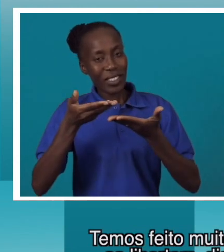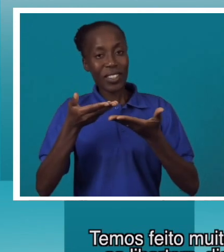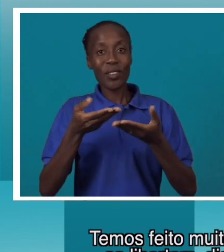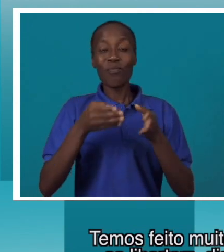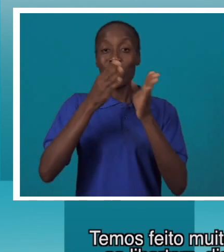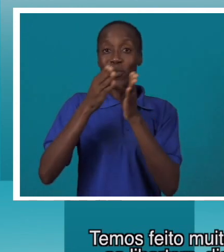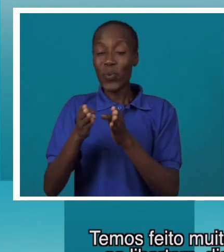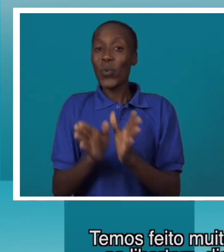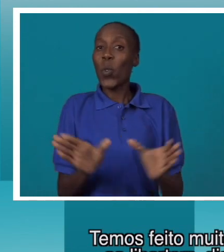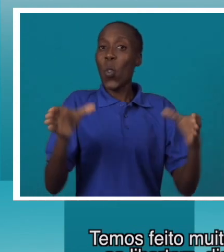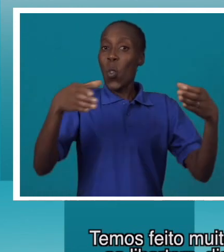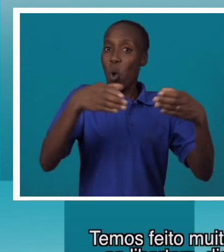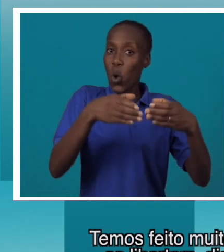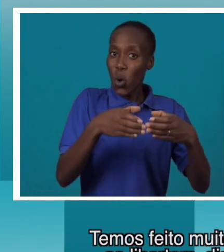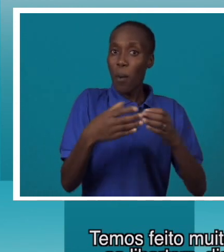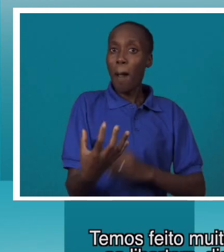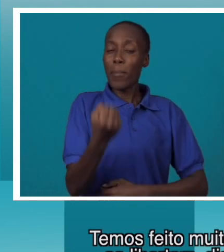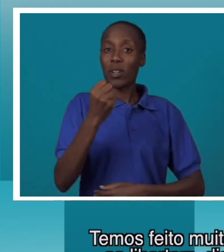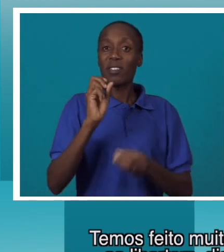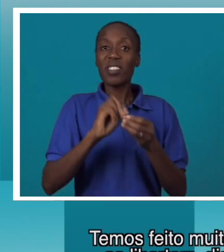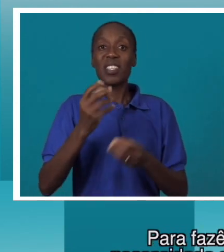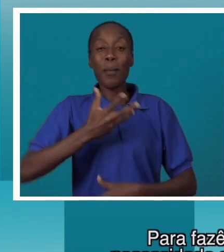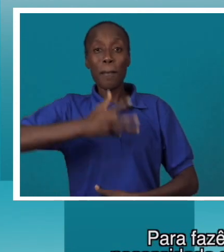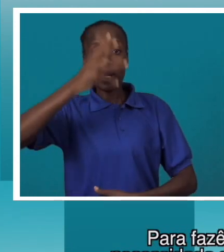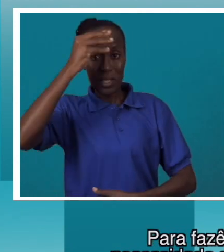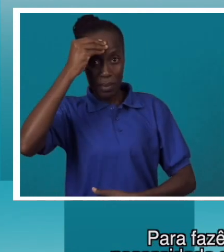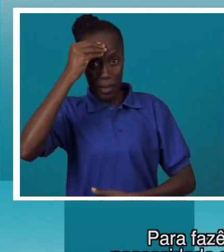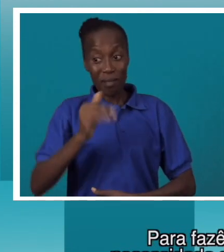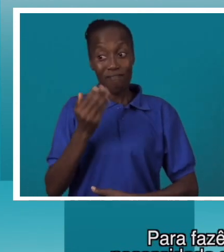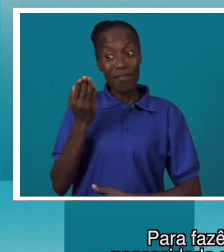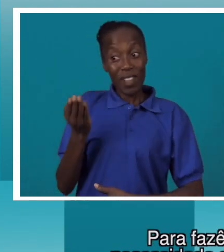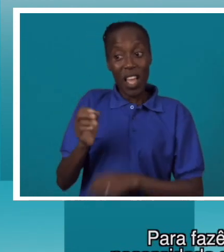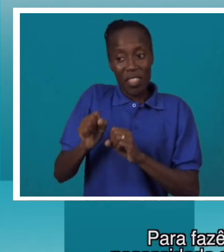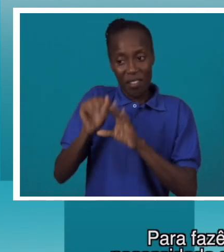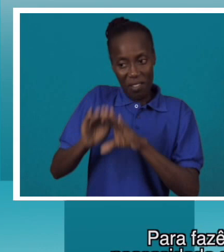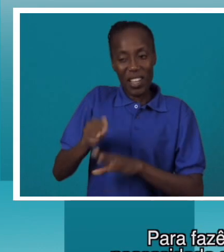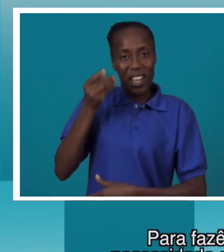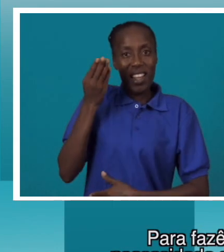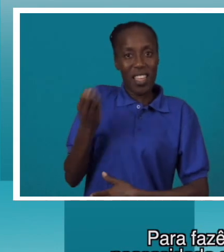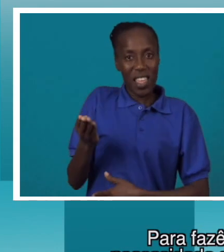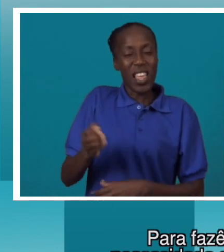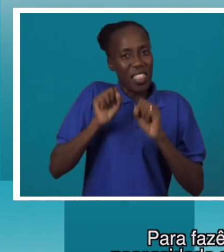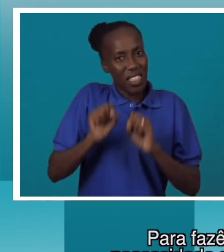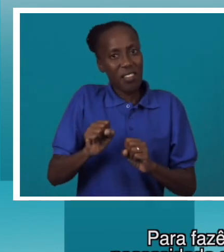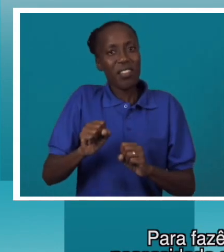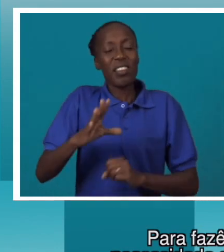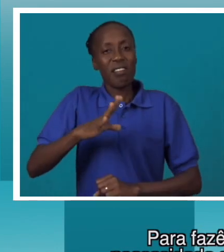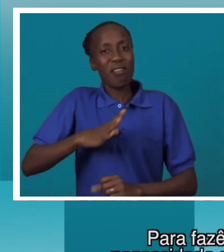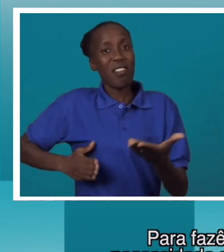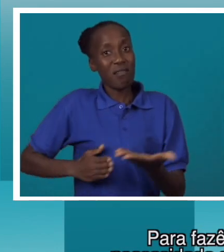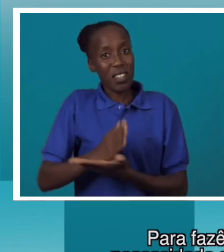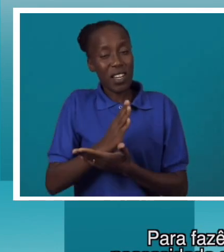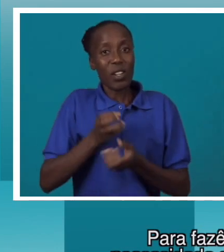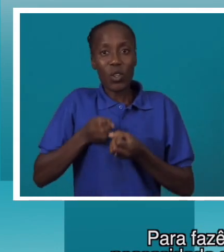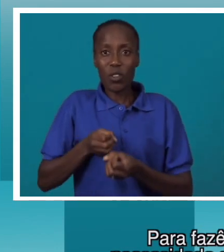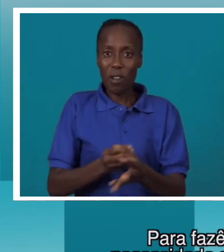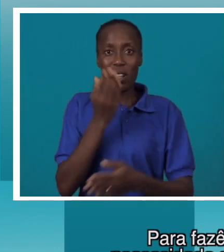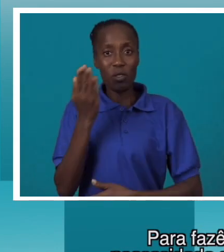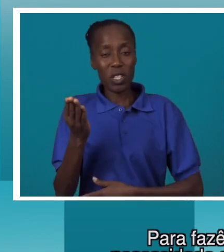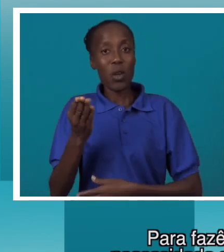a dois diálogo em grupo para poder fazer perceber que não o teu lugar é este tu tens que ter direitos